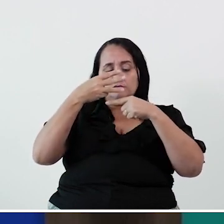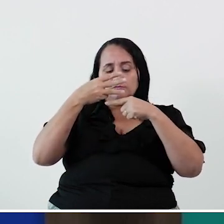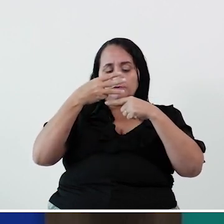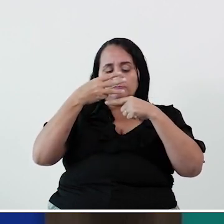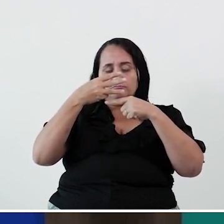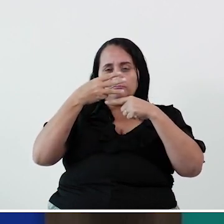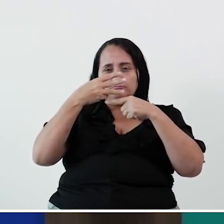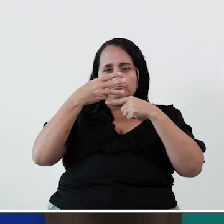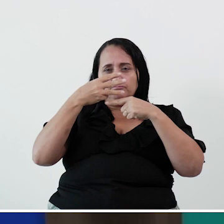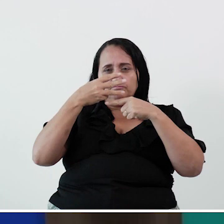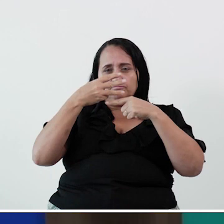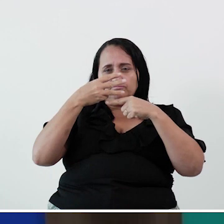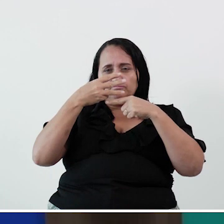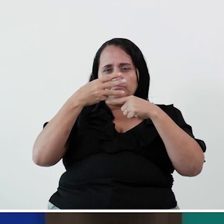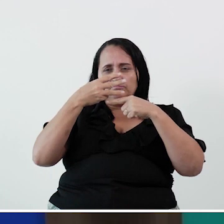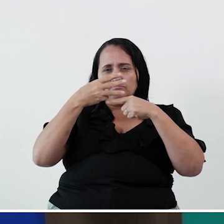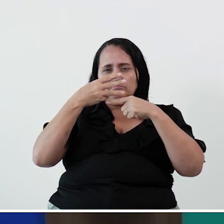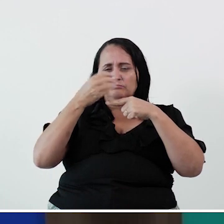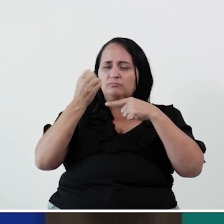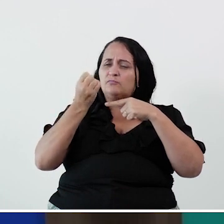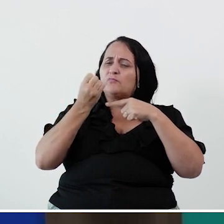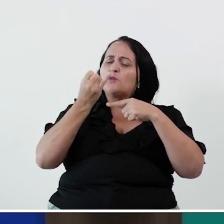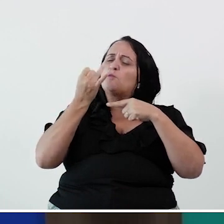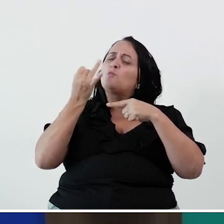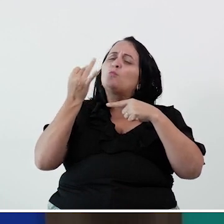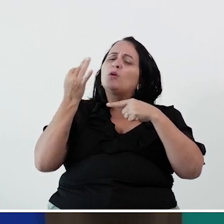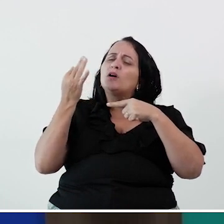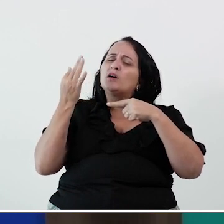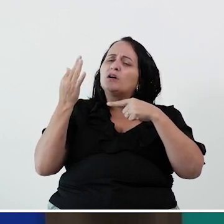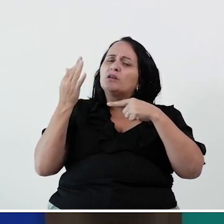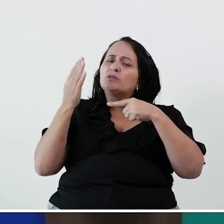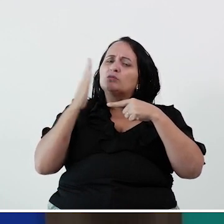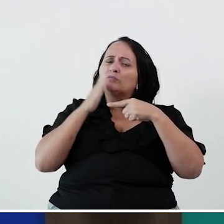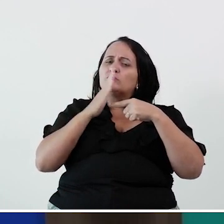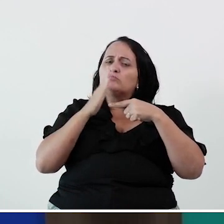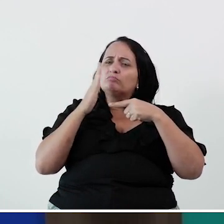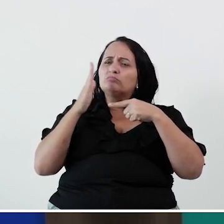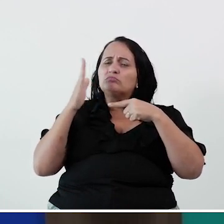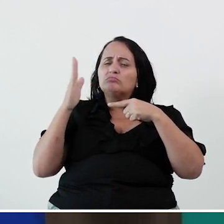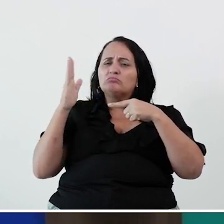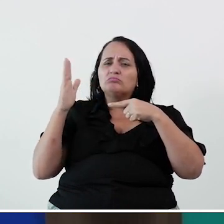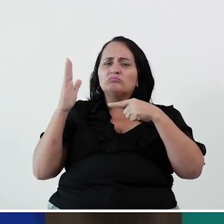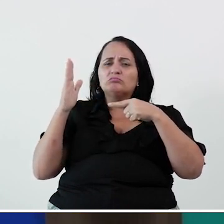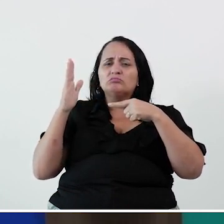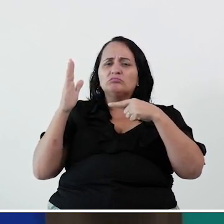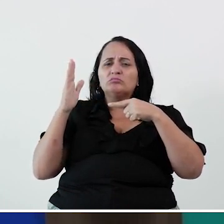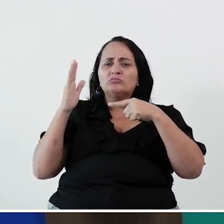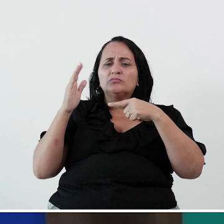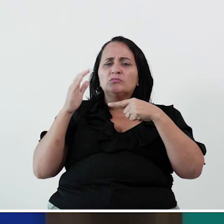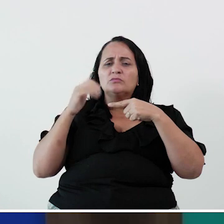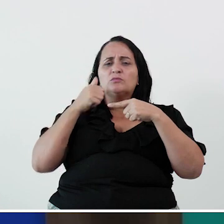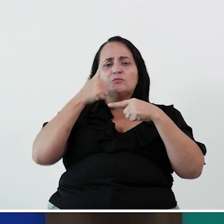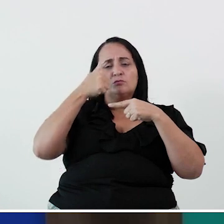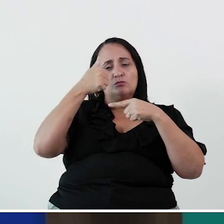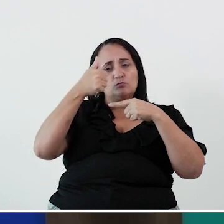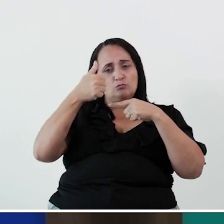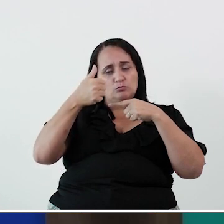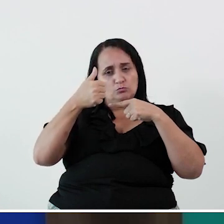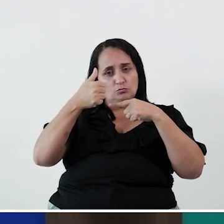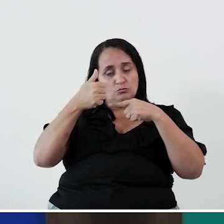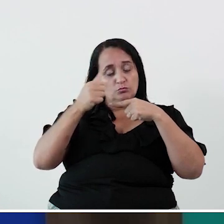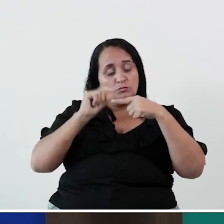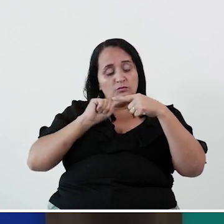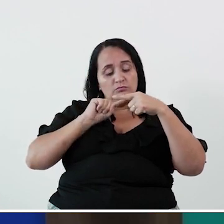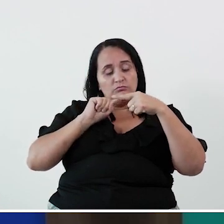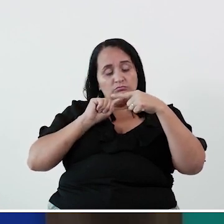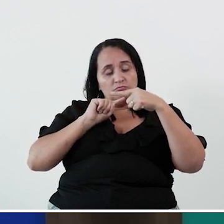nosso traço. Quantos algarismos o período tem? Um algarismo, o número 3. Então,